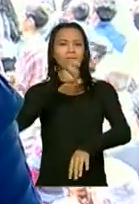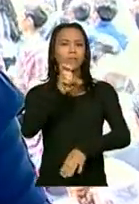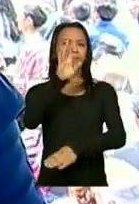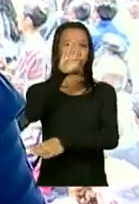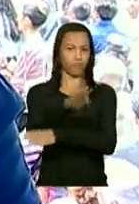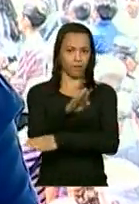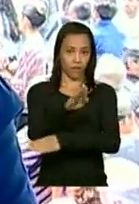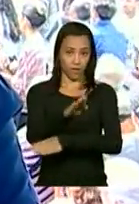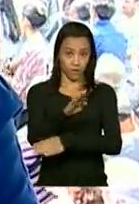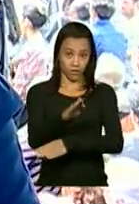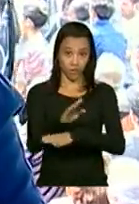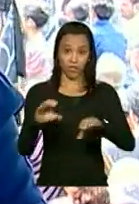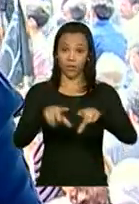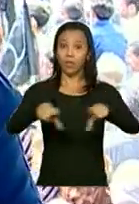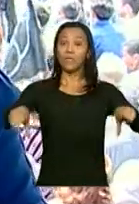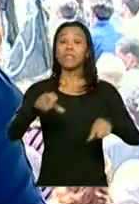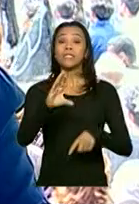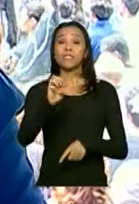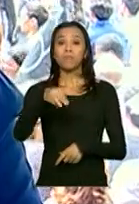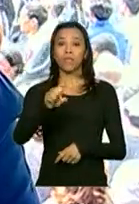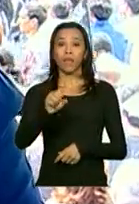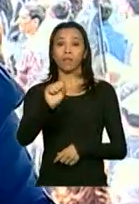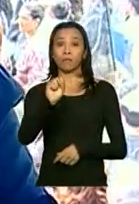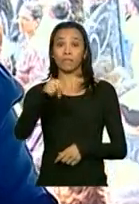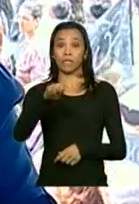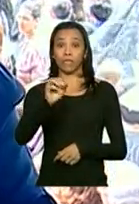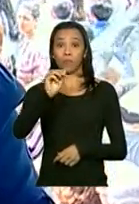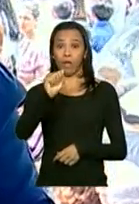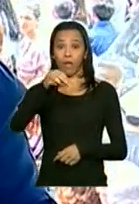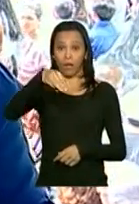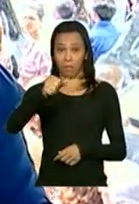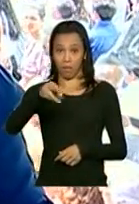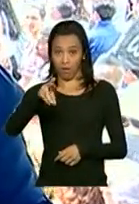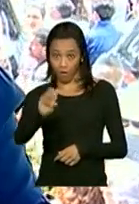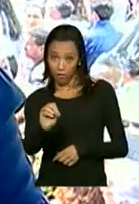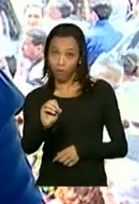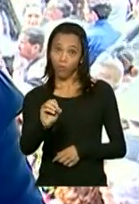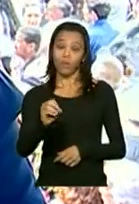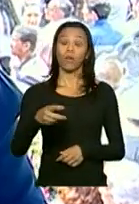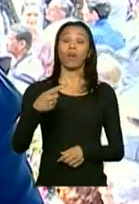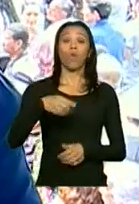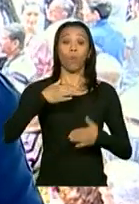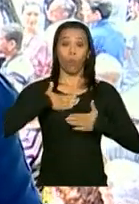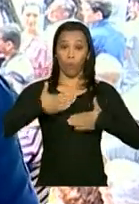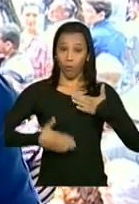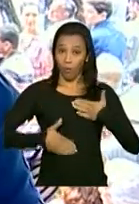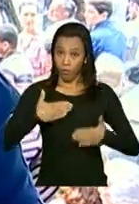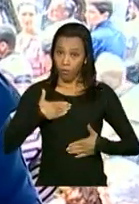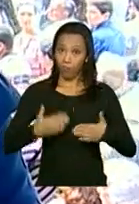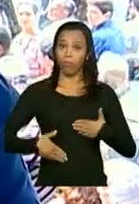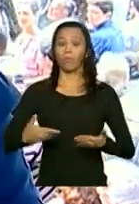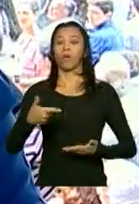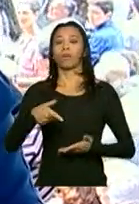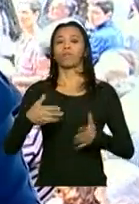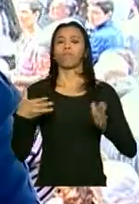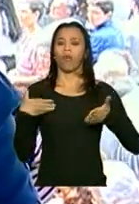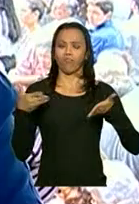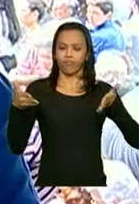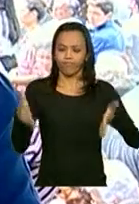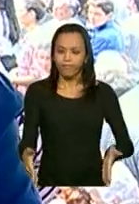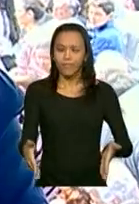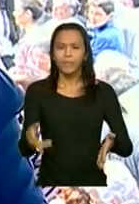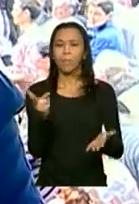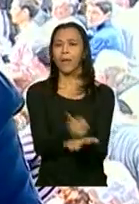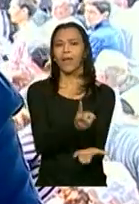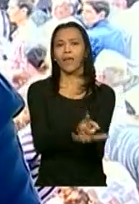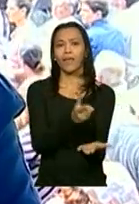tarde no Cemitério Santo Amaro os restos mortais de do de Eduardo Campos serão depositados no mesmo